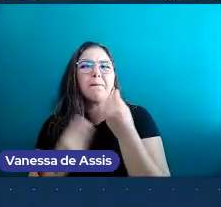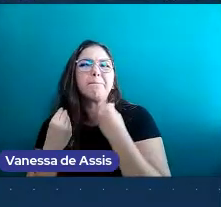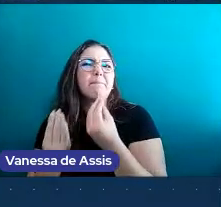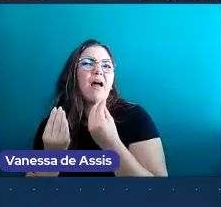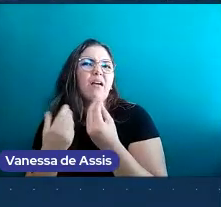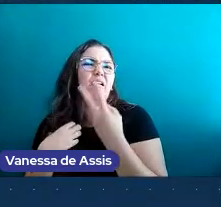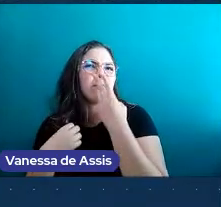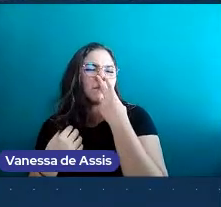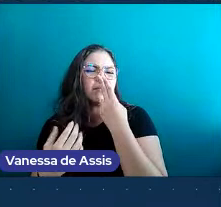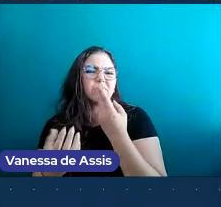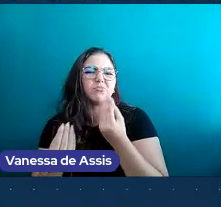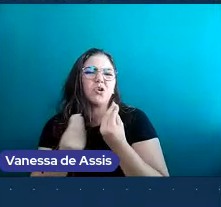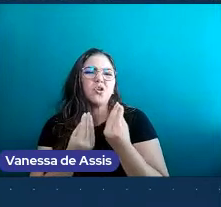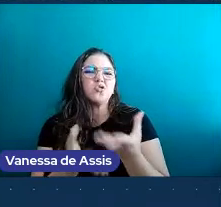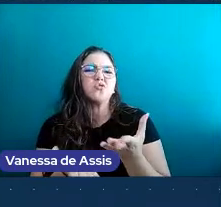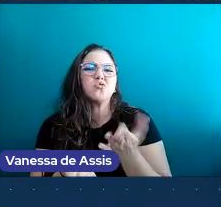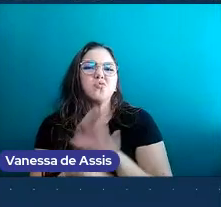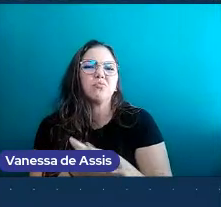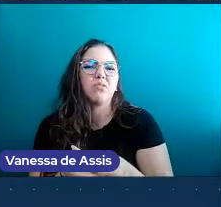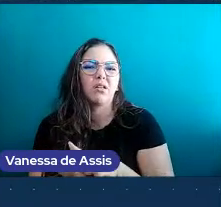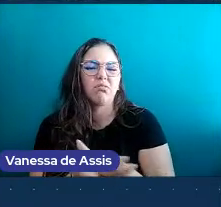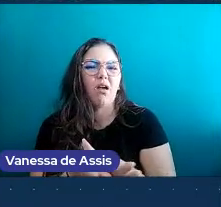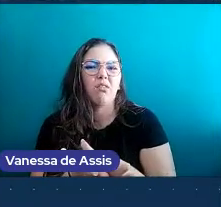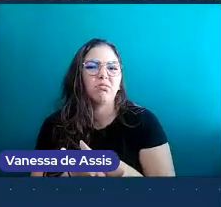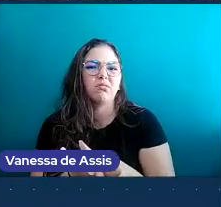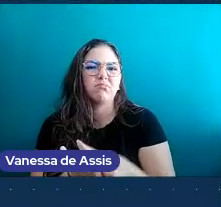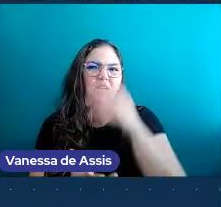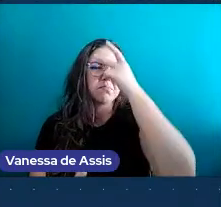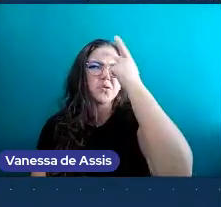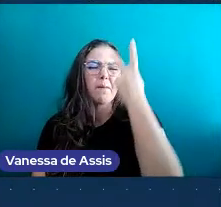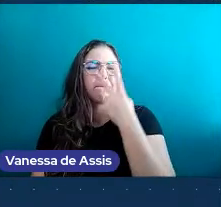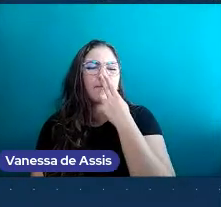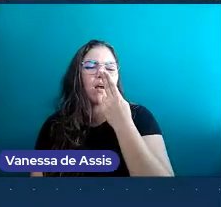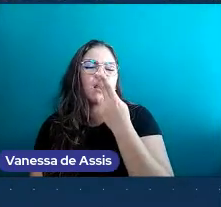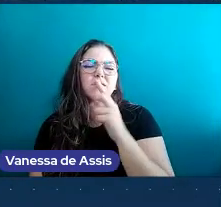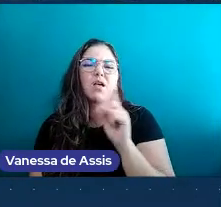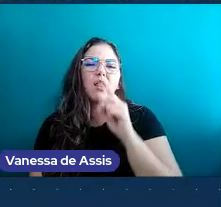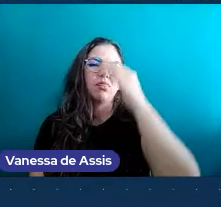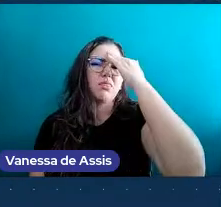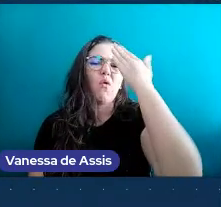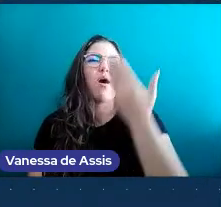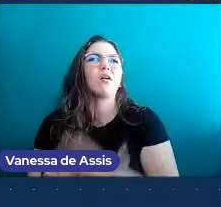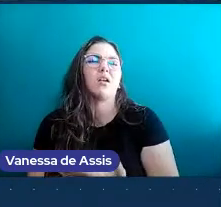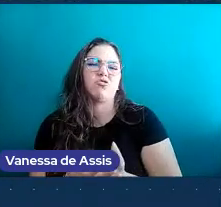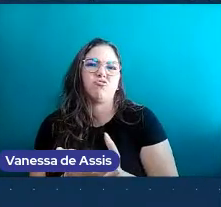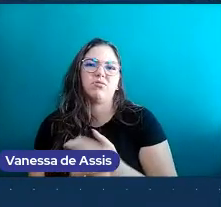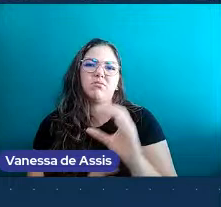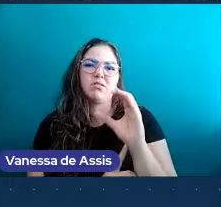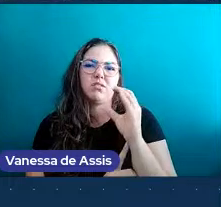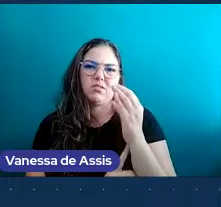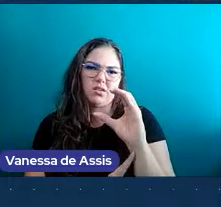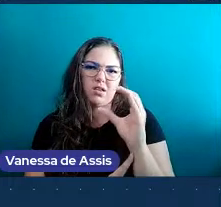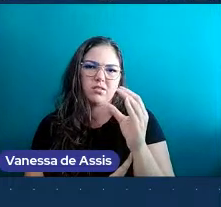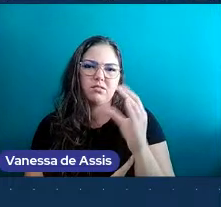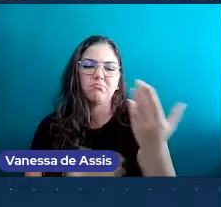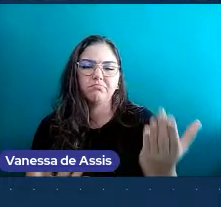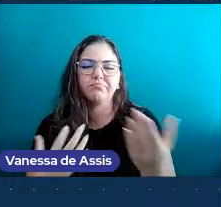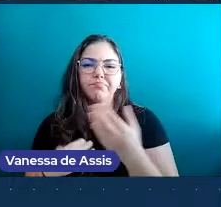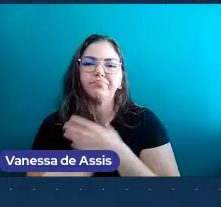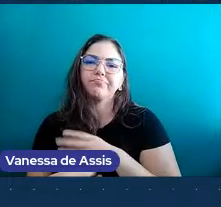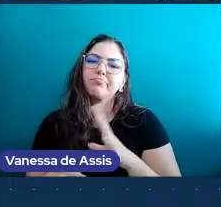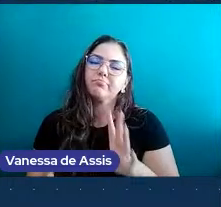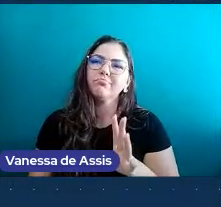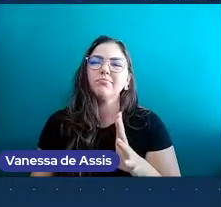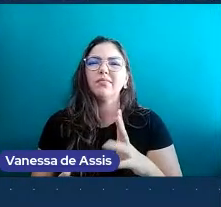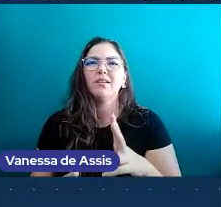da pandemia com um descrédito na ciência. Claro que houve também, né? O mundo é complexo, não é só uma coisa